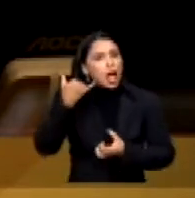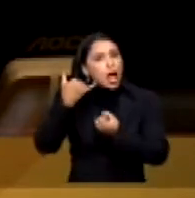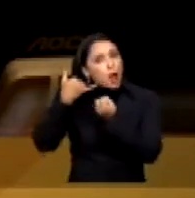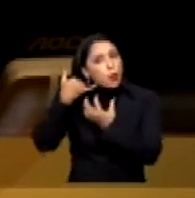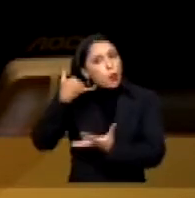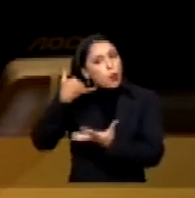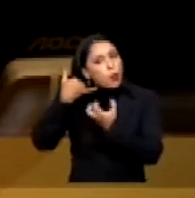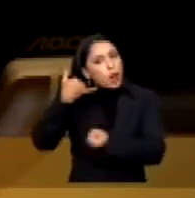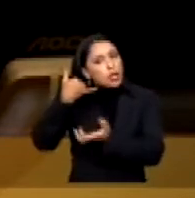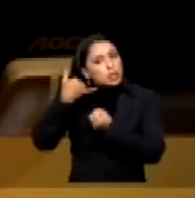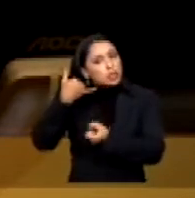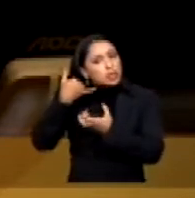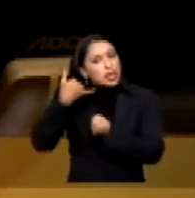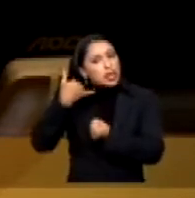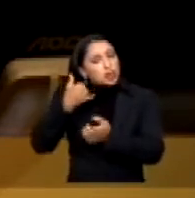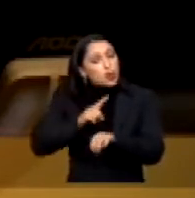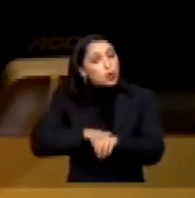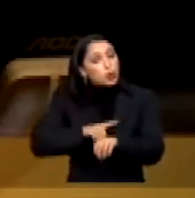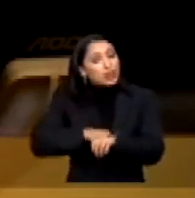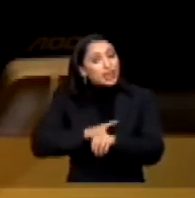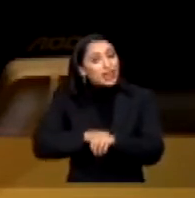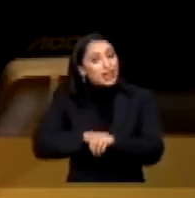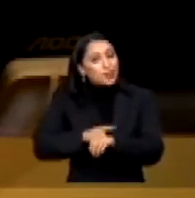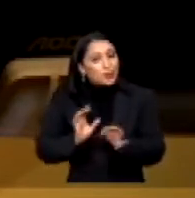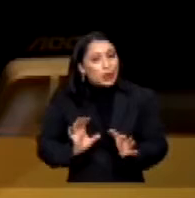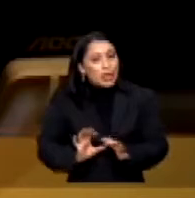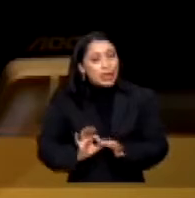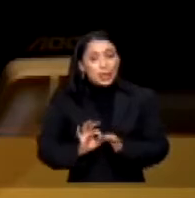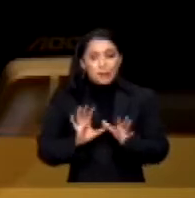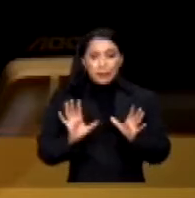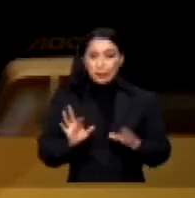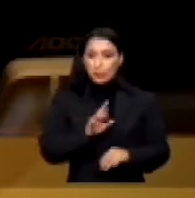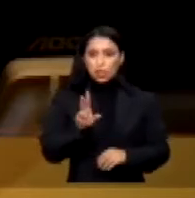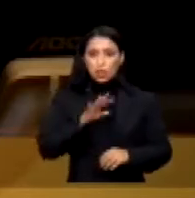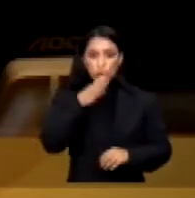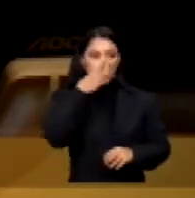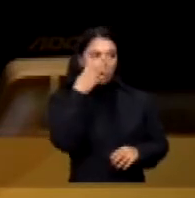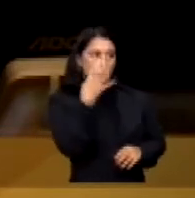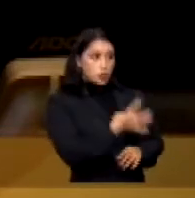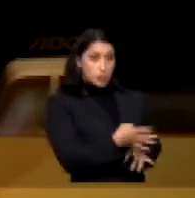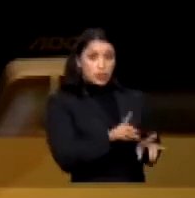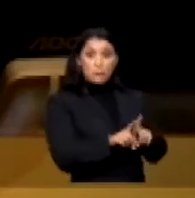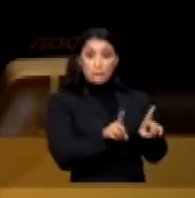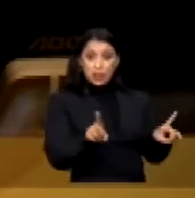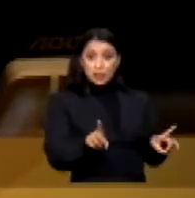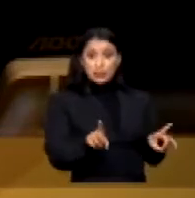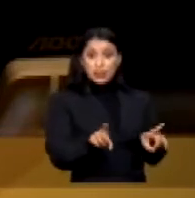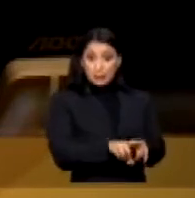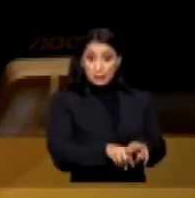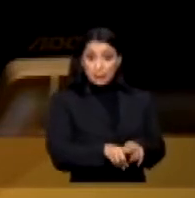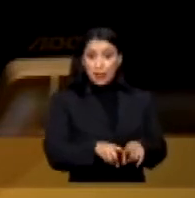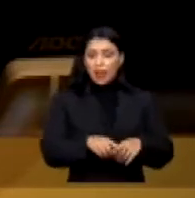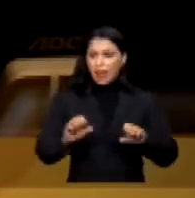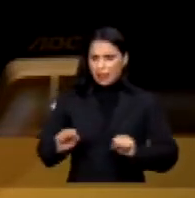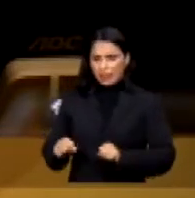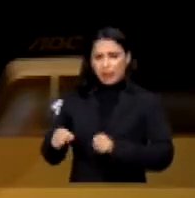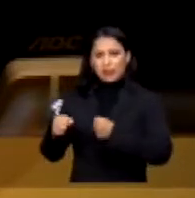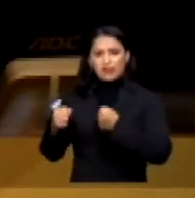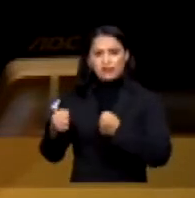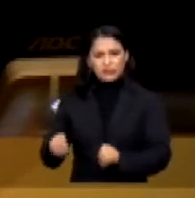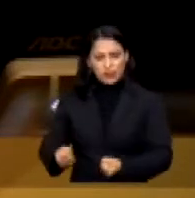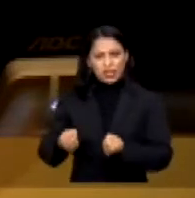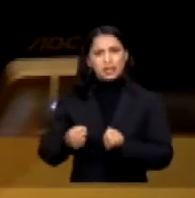de escutas, é a duração das escutas que permite que não só a acusação, mas que também a defesa possa